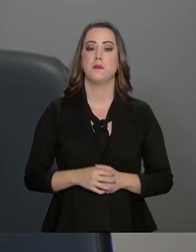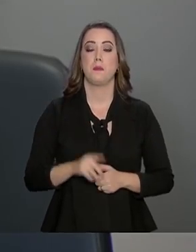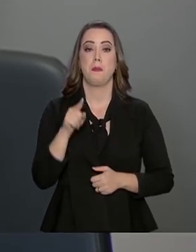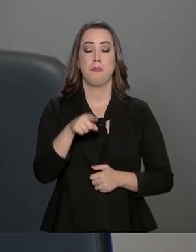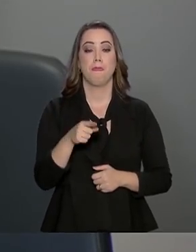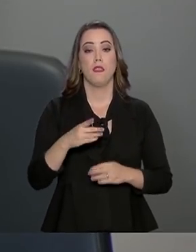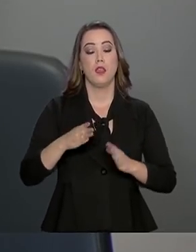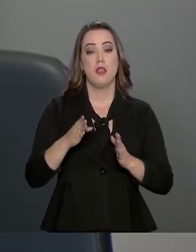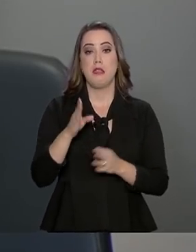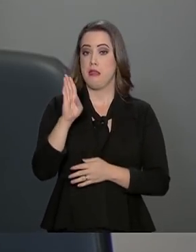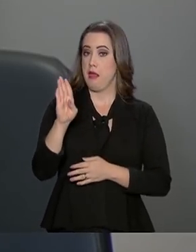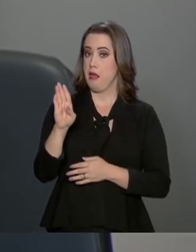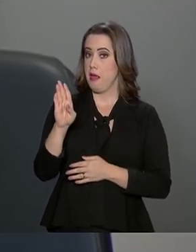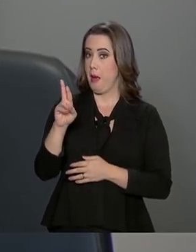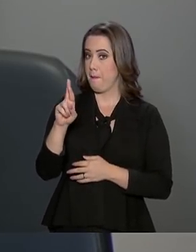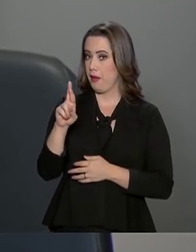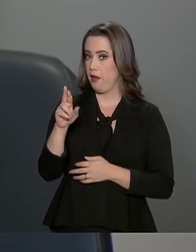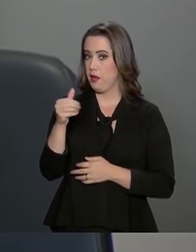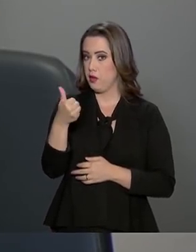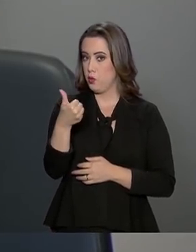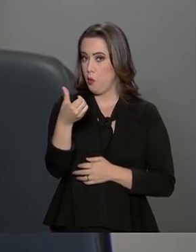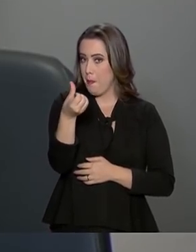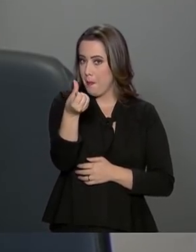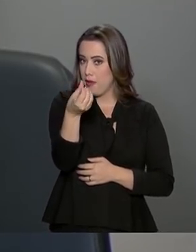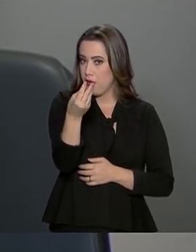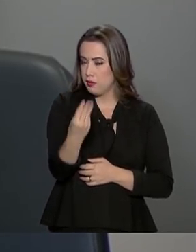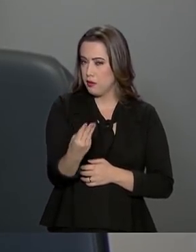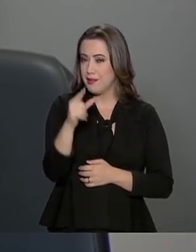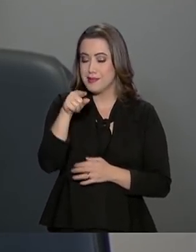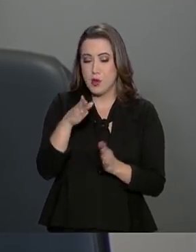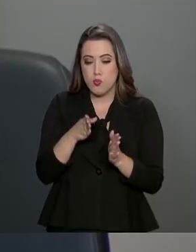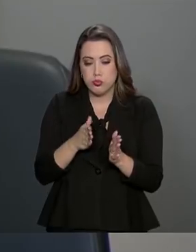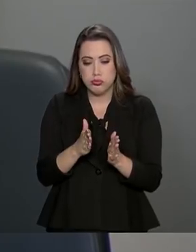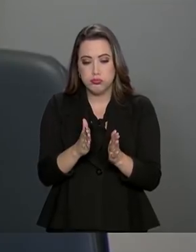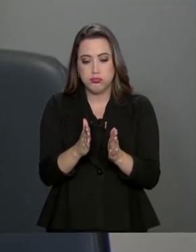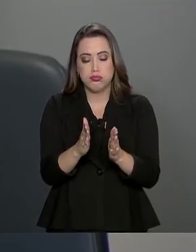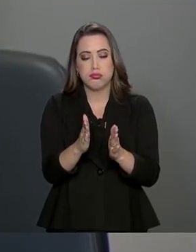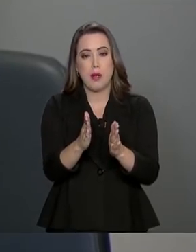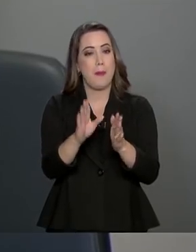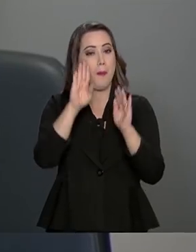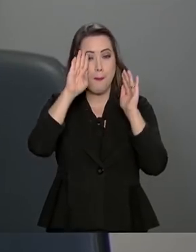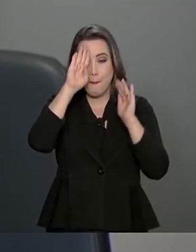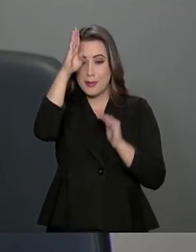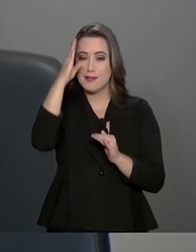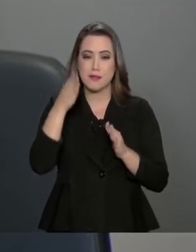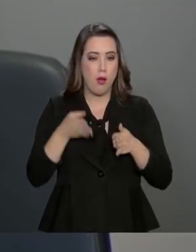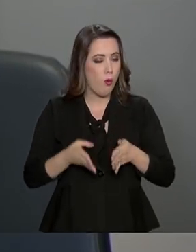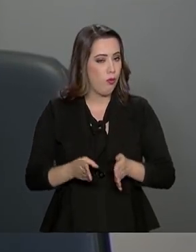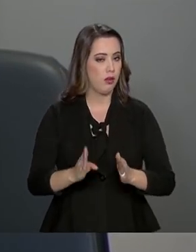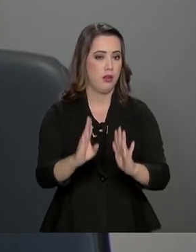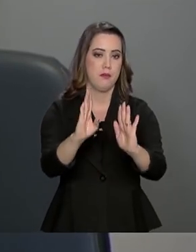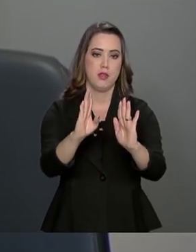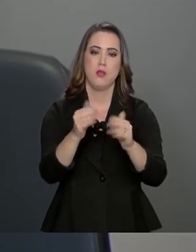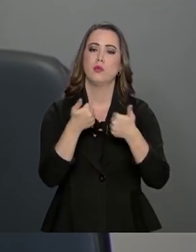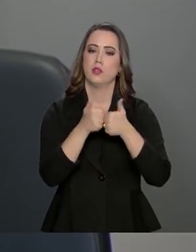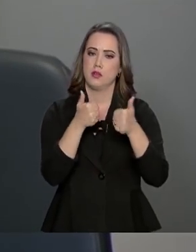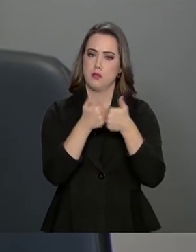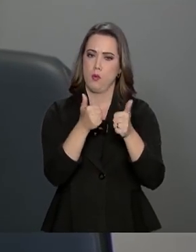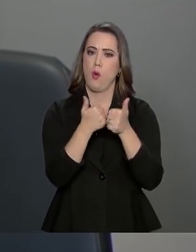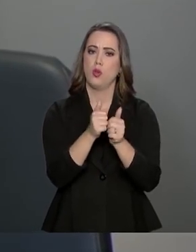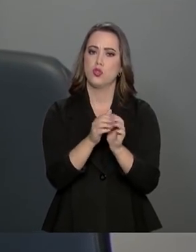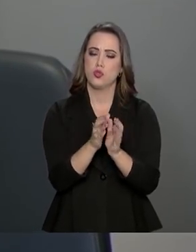rodovia, a 163, ela é o eixo hoje principal para o escoamento de grande parte dessa produção